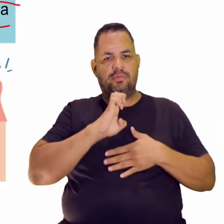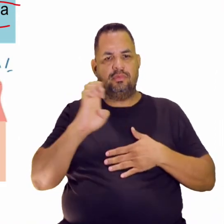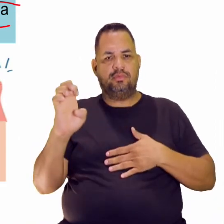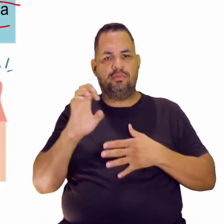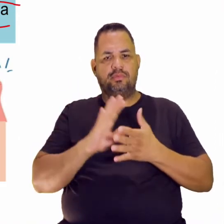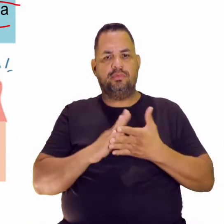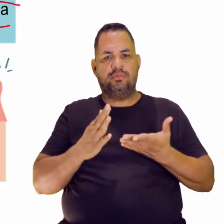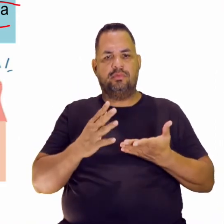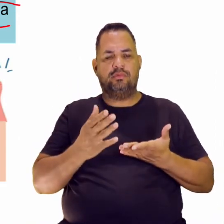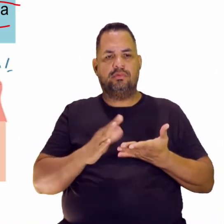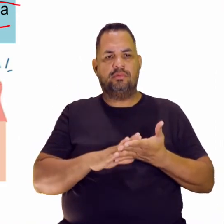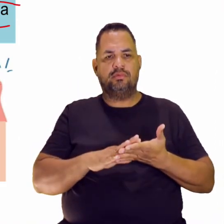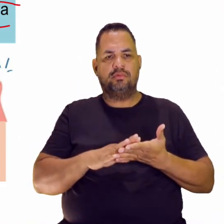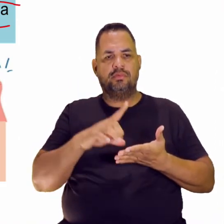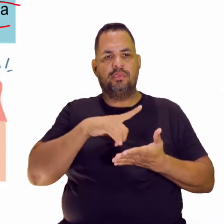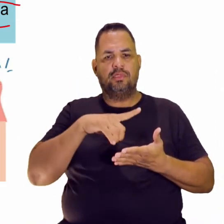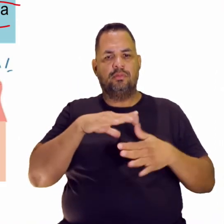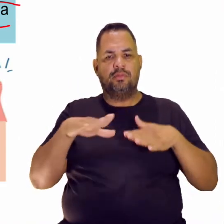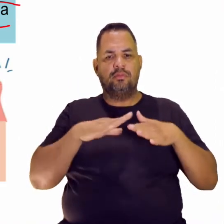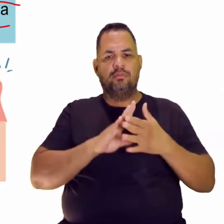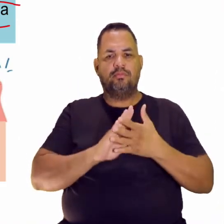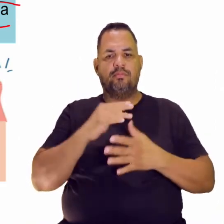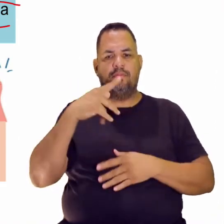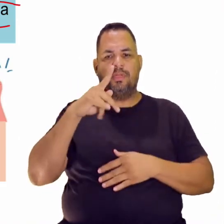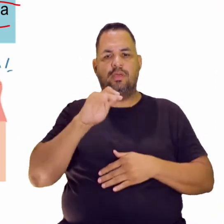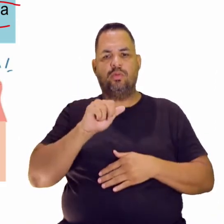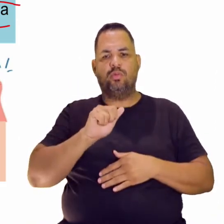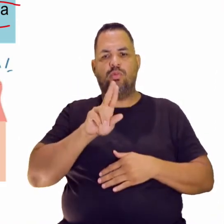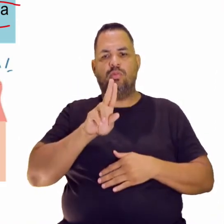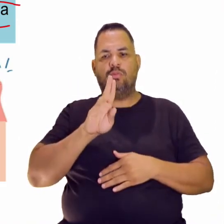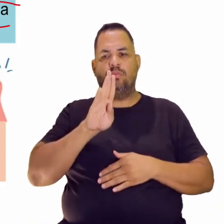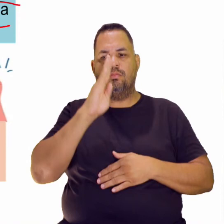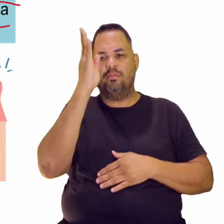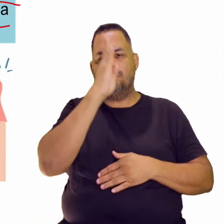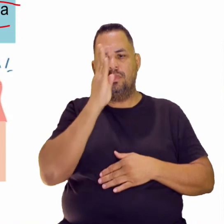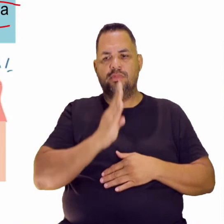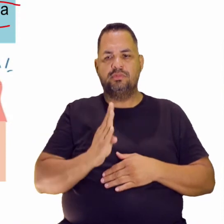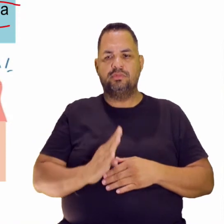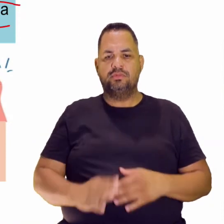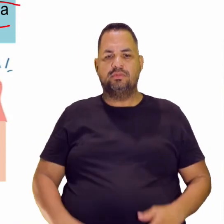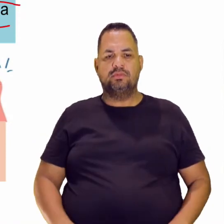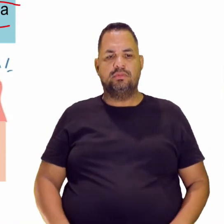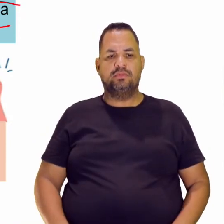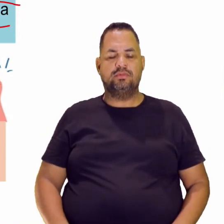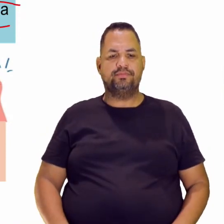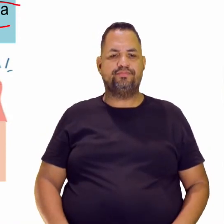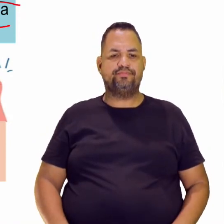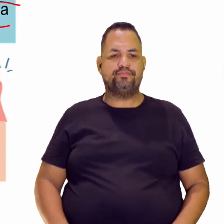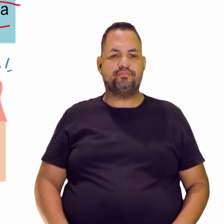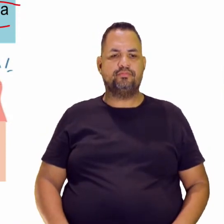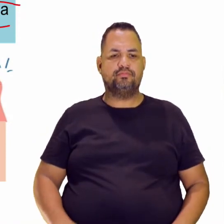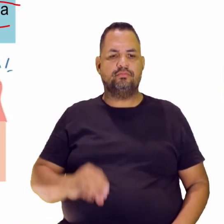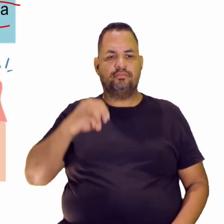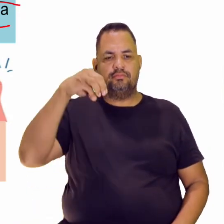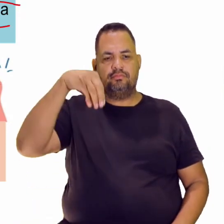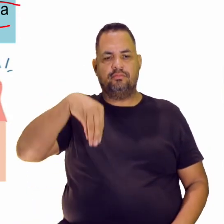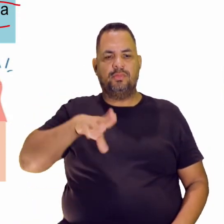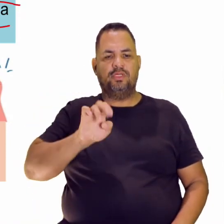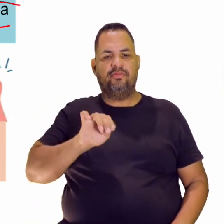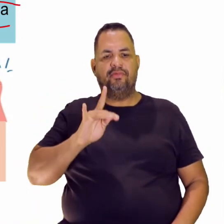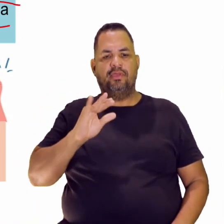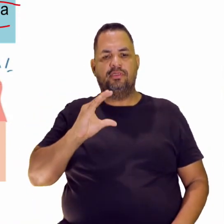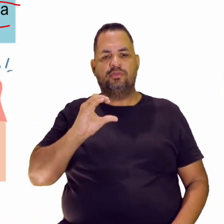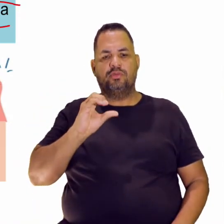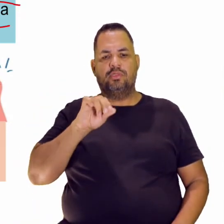exportação e denominei o movimento de Pau-Brasil. E o Manifesto Antropofágico, né,